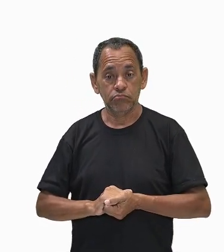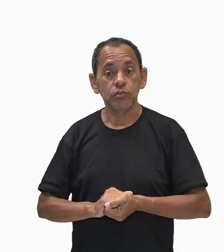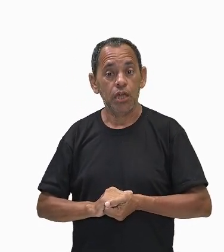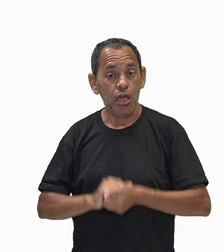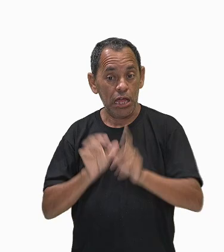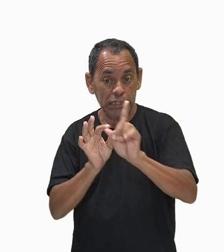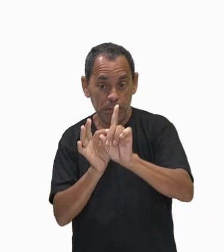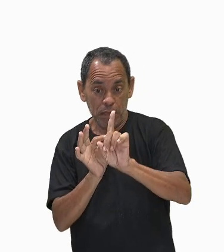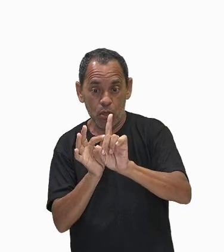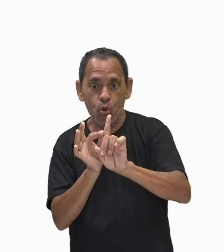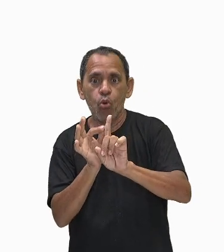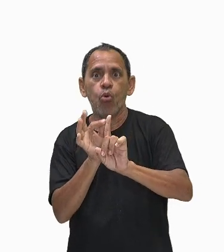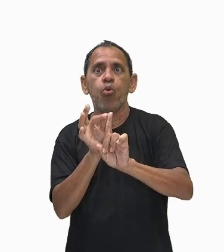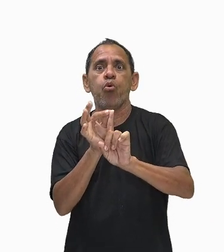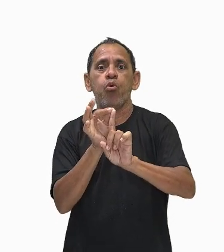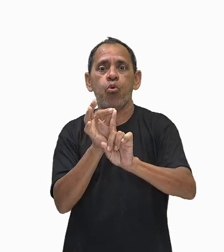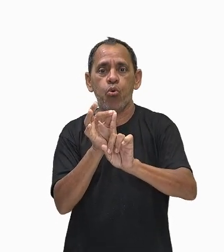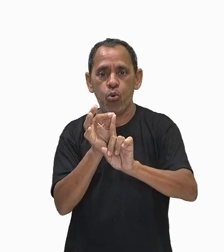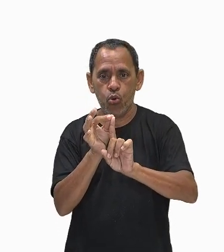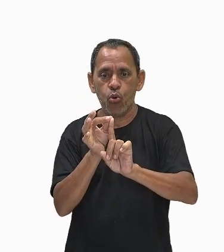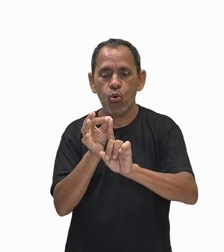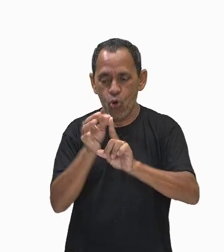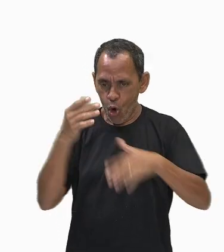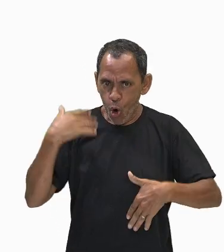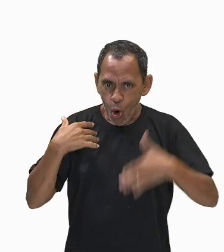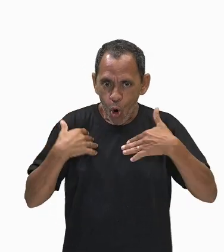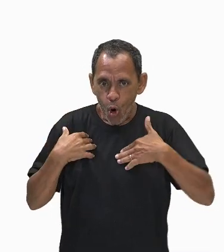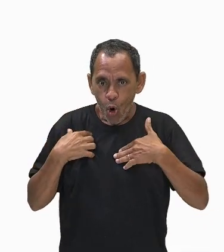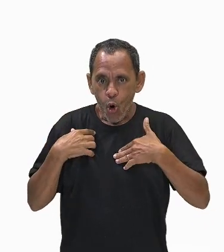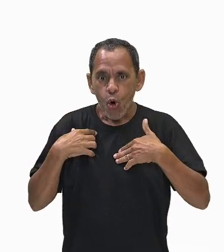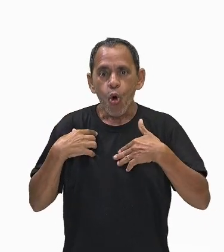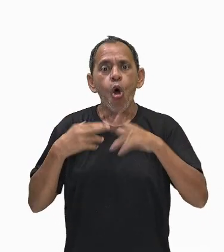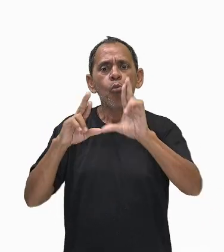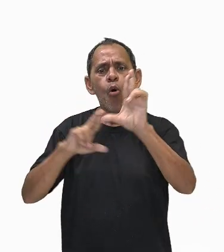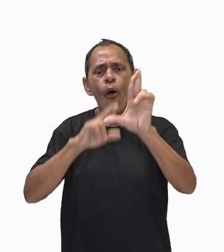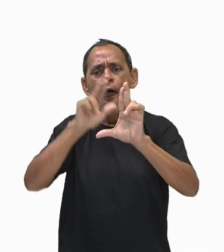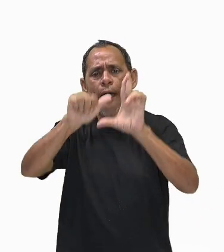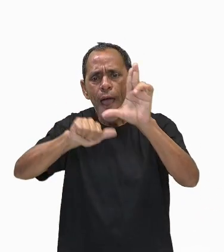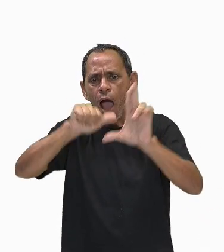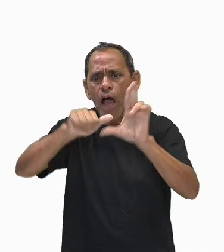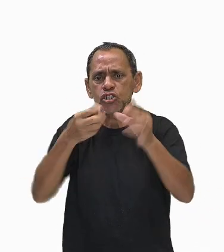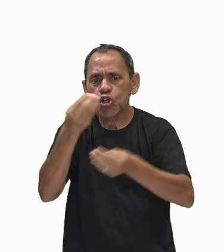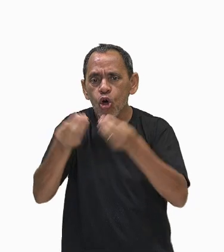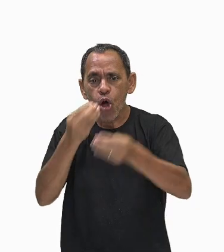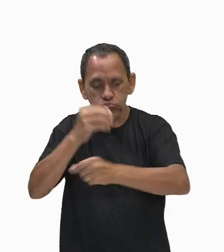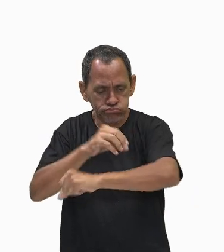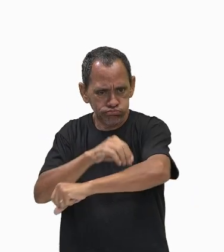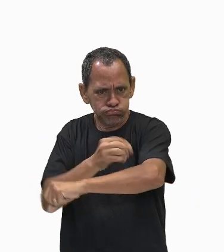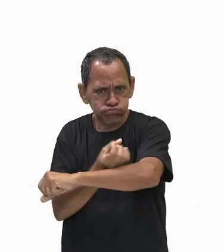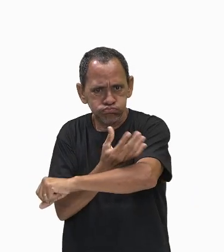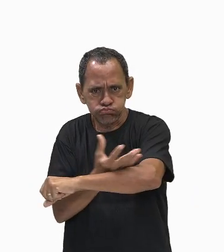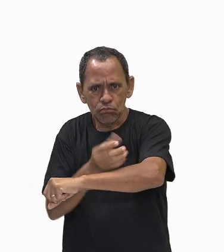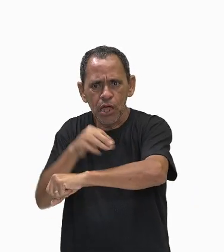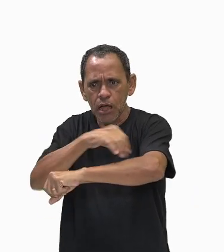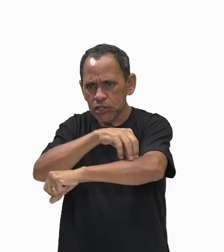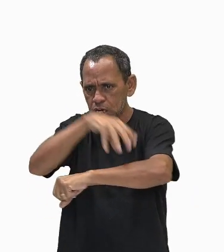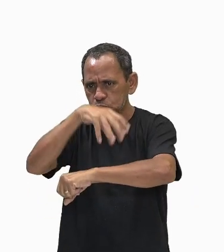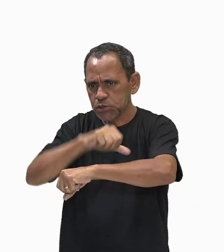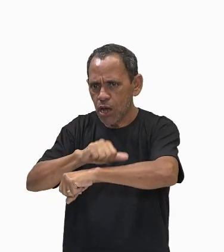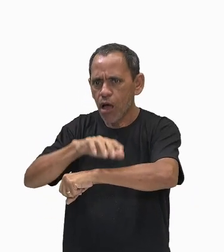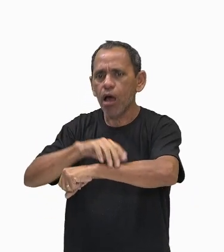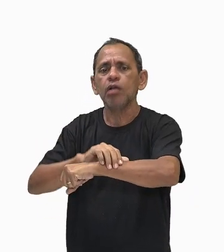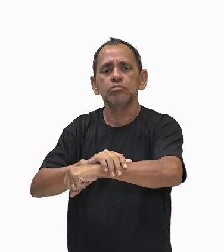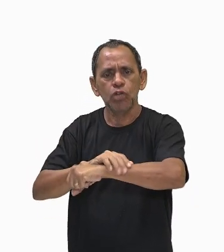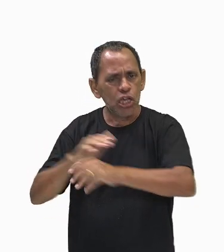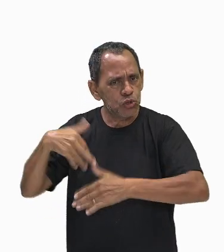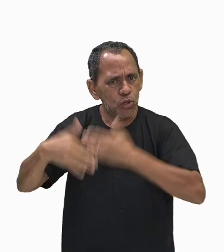temperatura, logo em seguida o nosso corpo reage transpirando. Então, esse processo de transpirar,